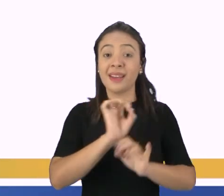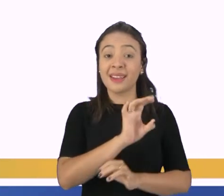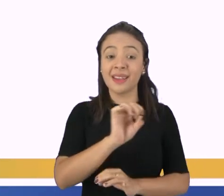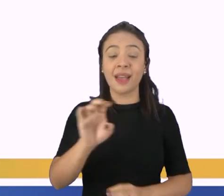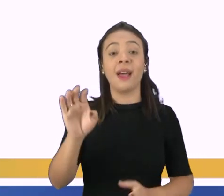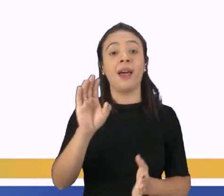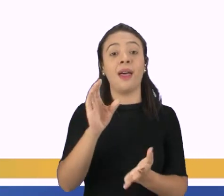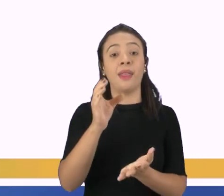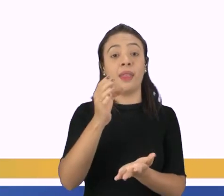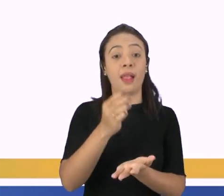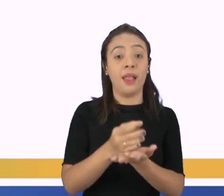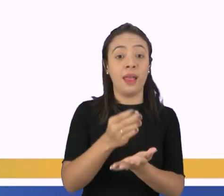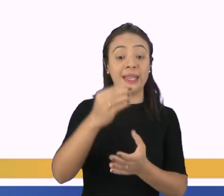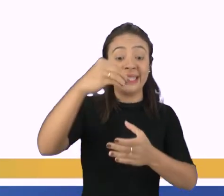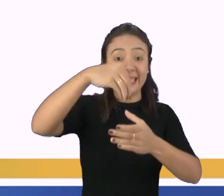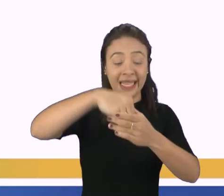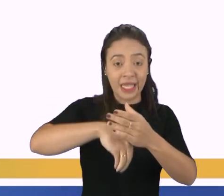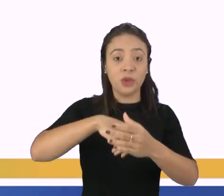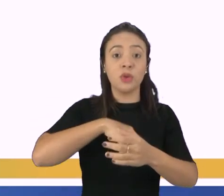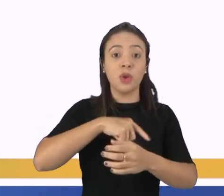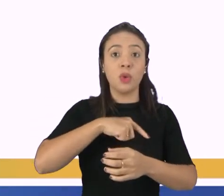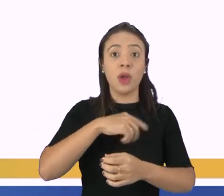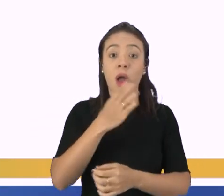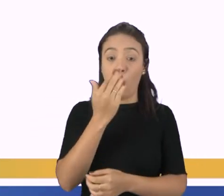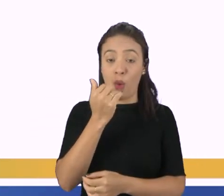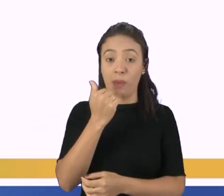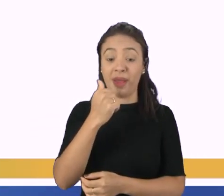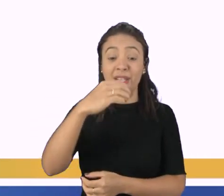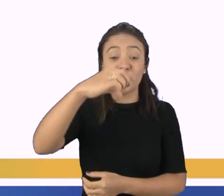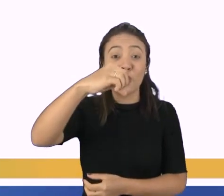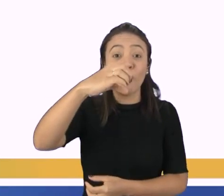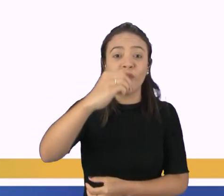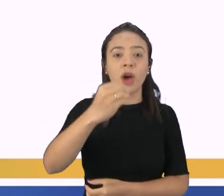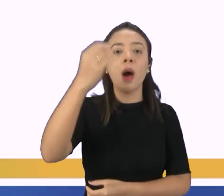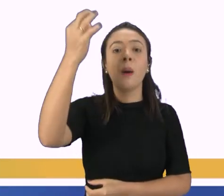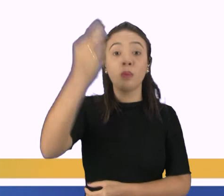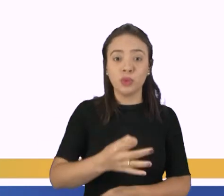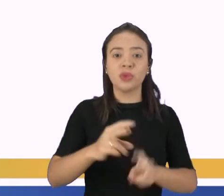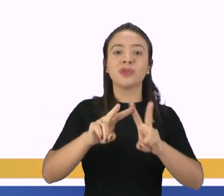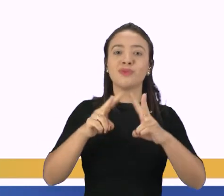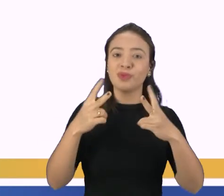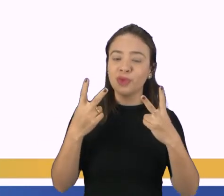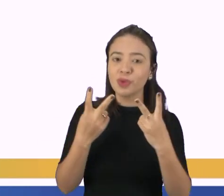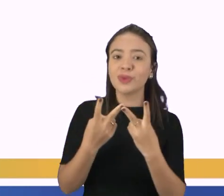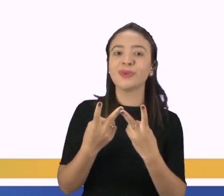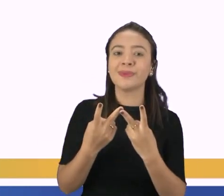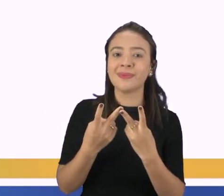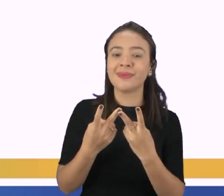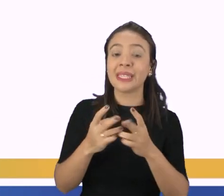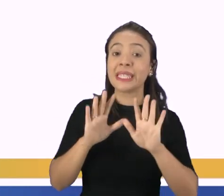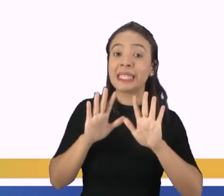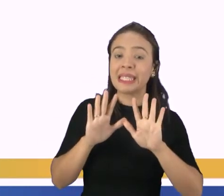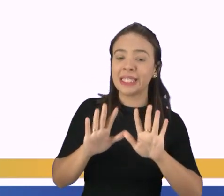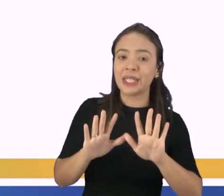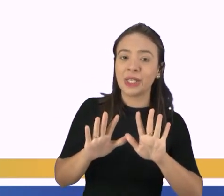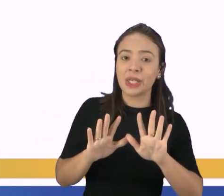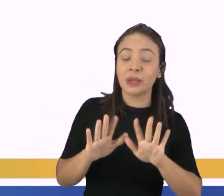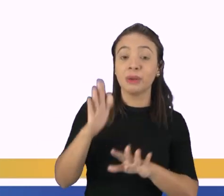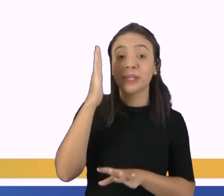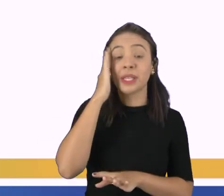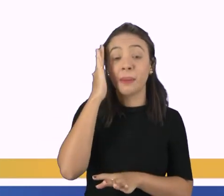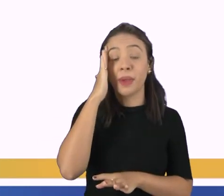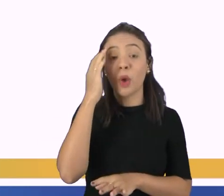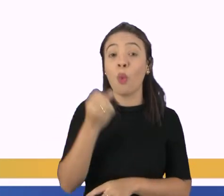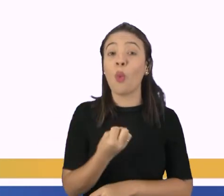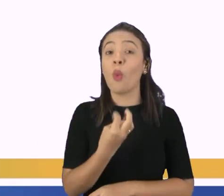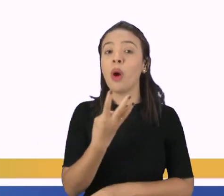é preenchida com conserva em 90% do seu volume. Então, para eu calcular a quantidade